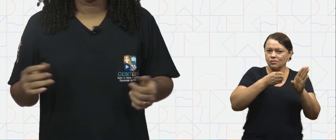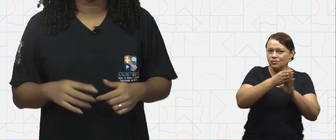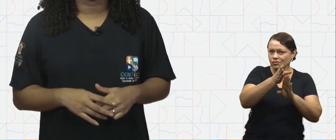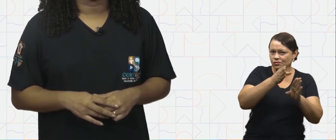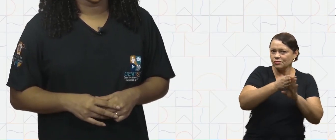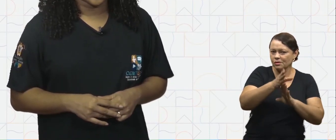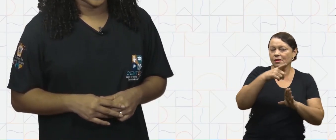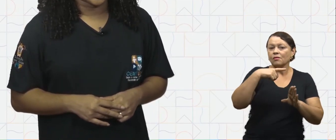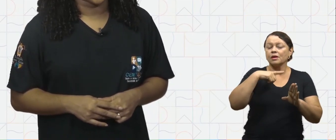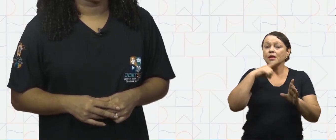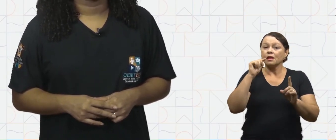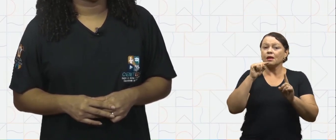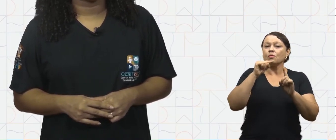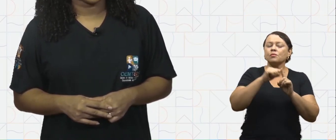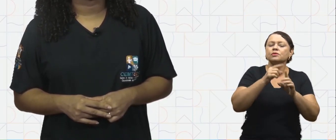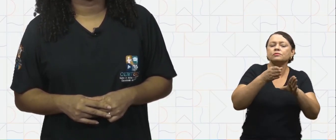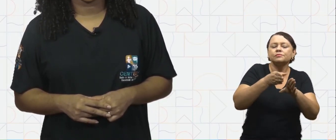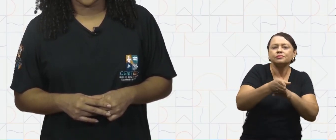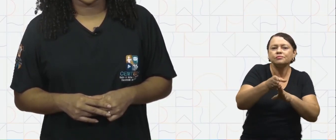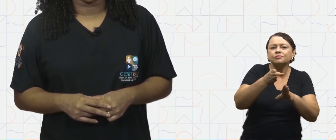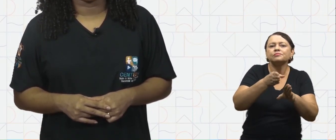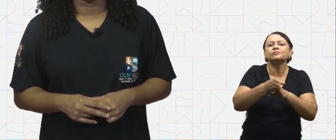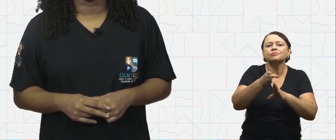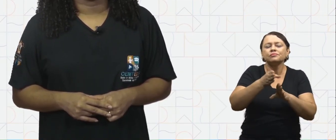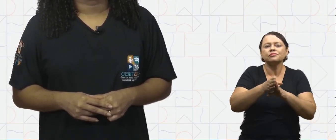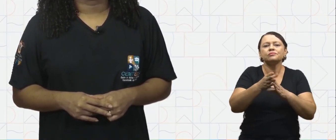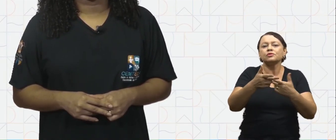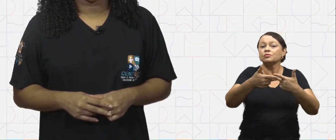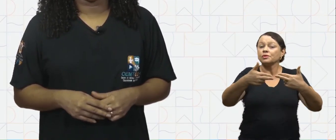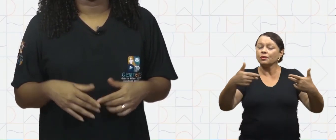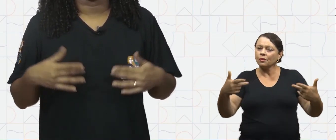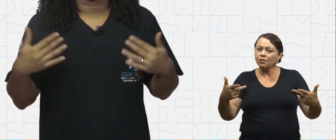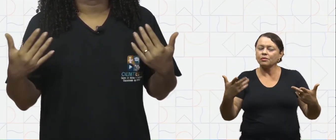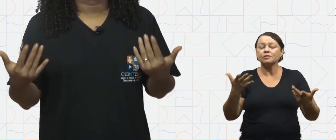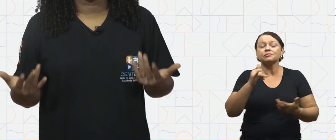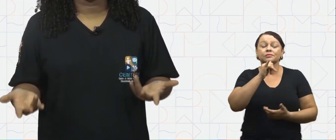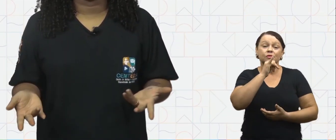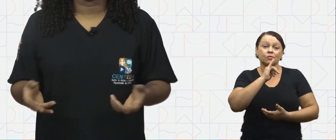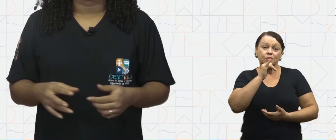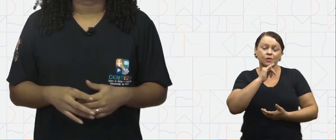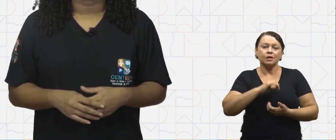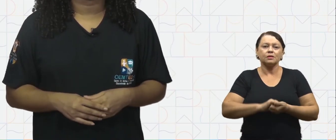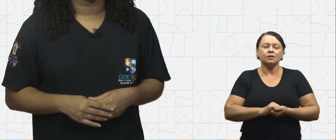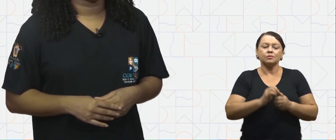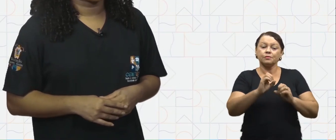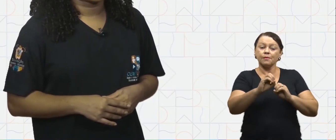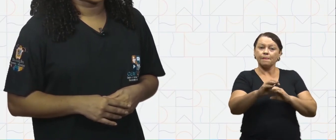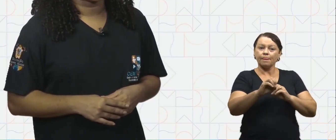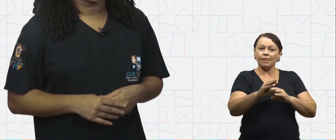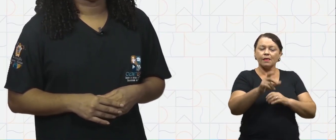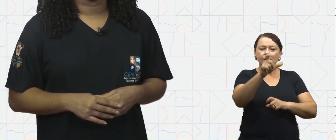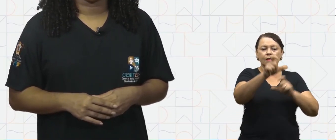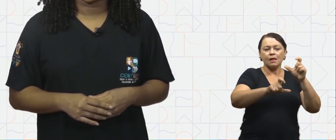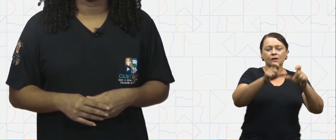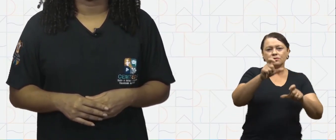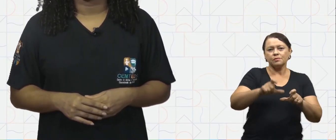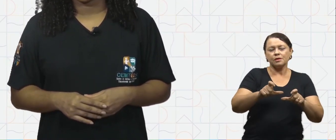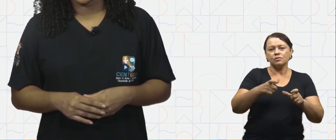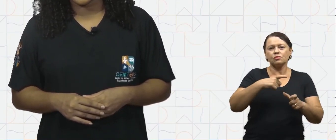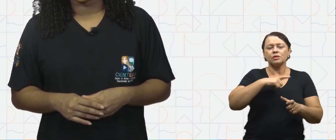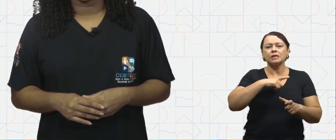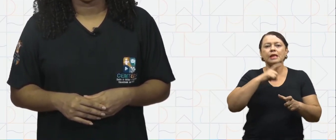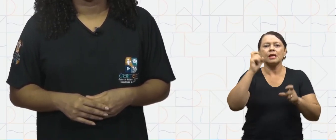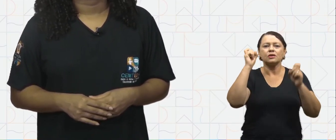a finalidade de instruir, orientar sobre algo. Como, por exemplo, ensinar aqueles que não sabem preparar um prato diferente